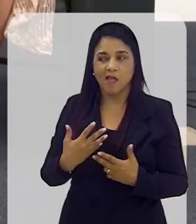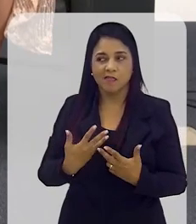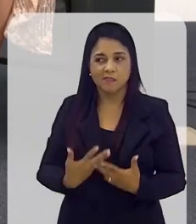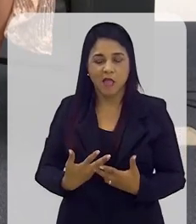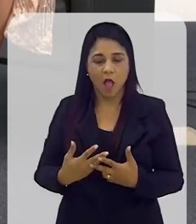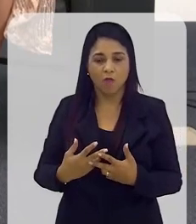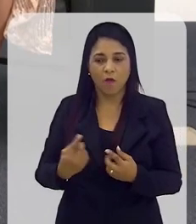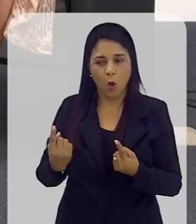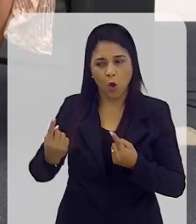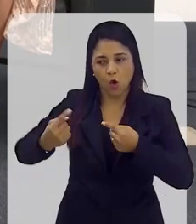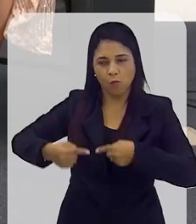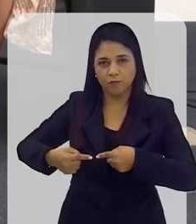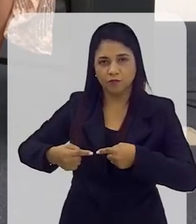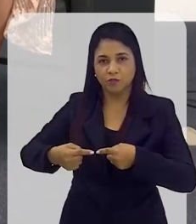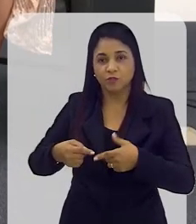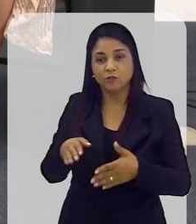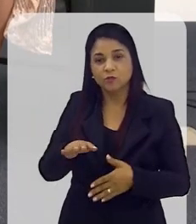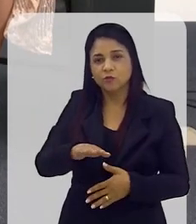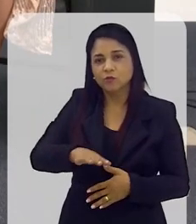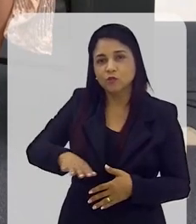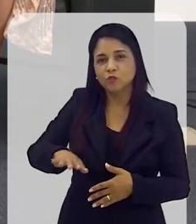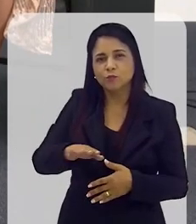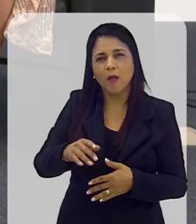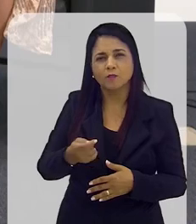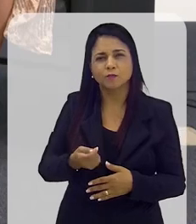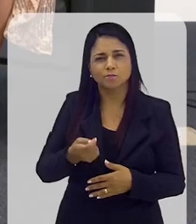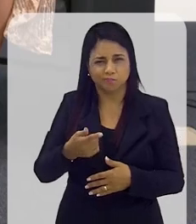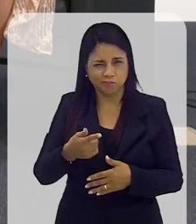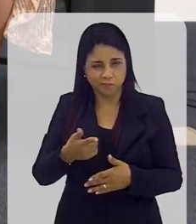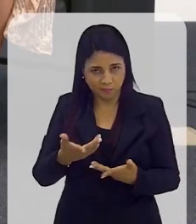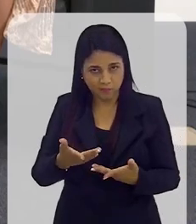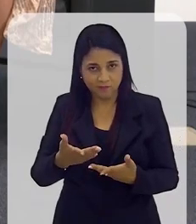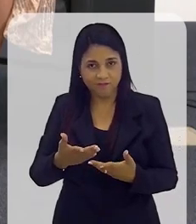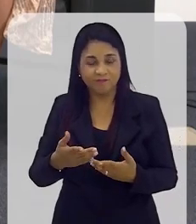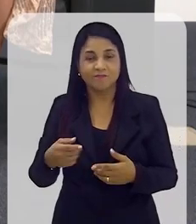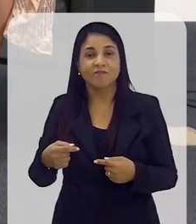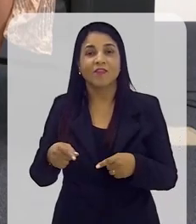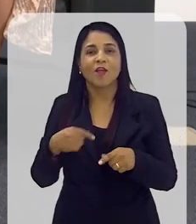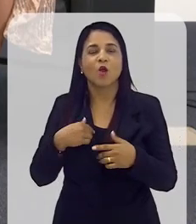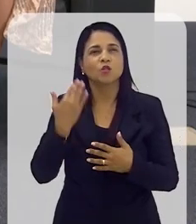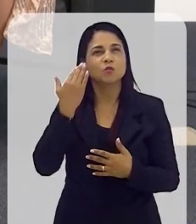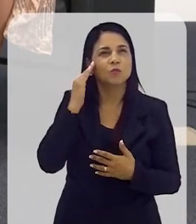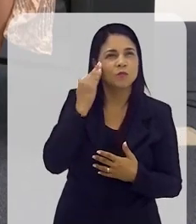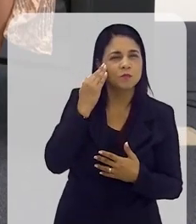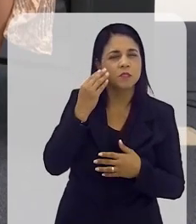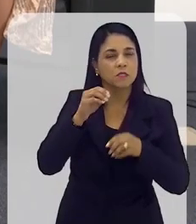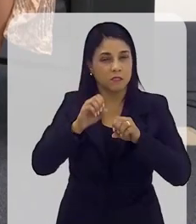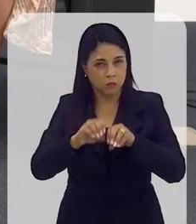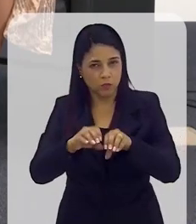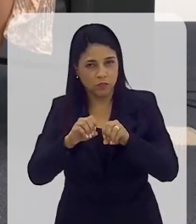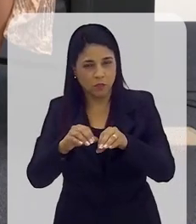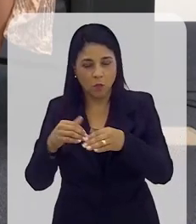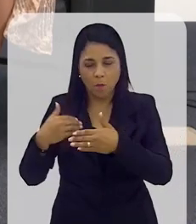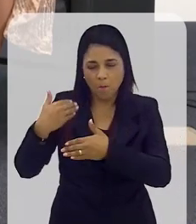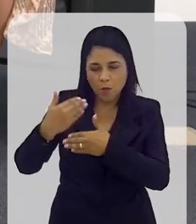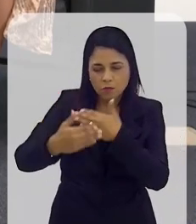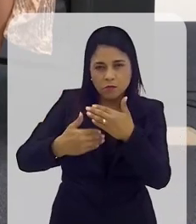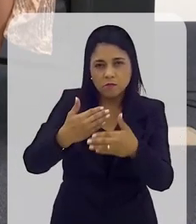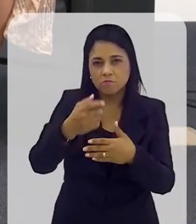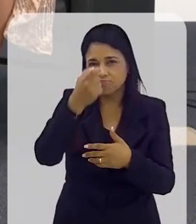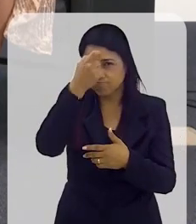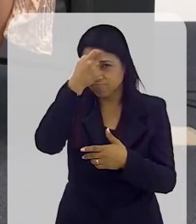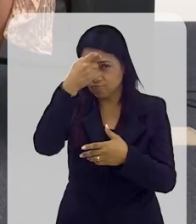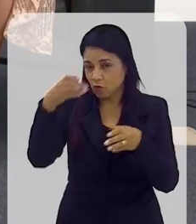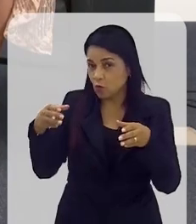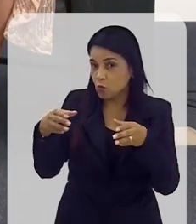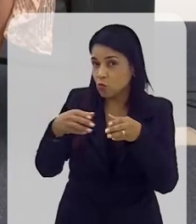saco, porque vai competir, porque eram tão poucos espaços dados, e quando a gente foi compreendendo, que eu falo que é a educação, que é o processo, quando a gente foi criando uma